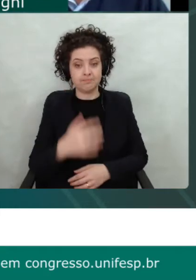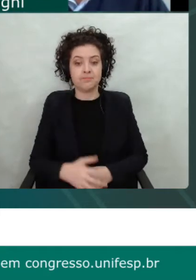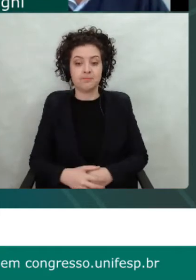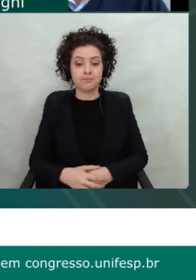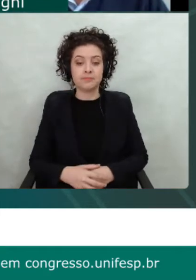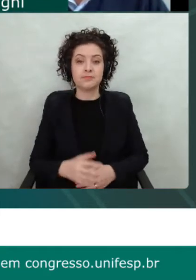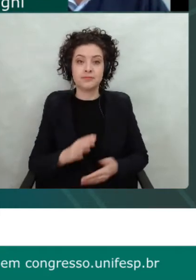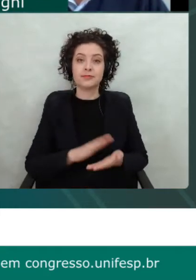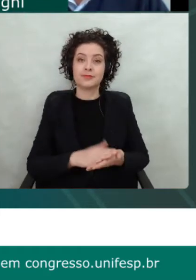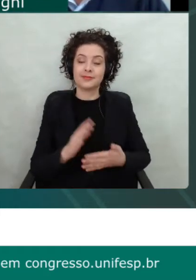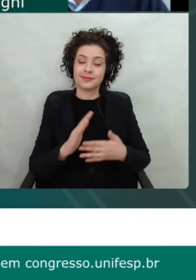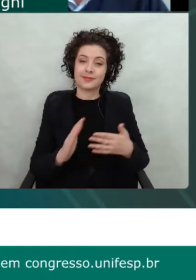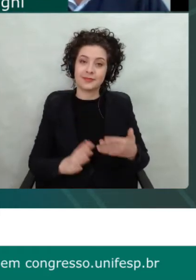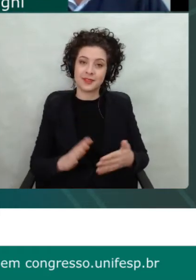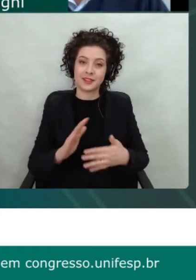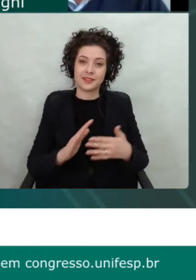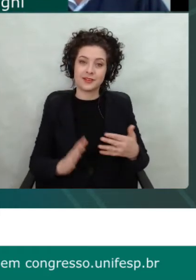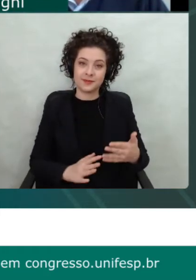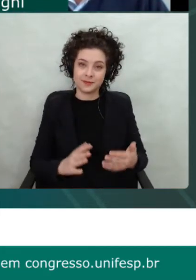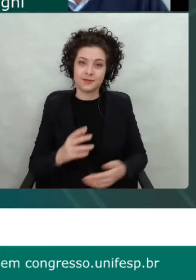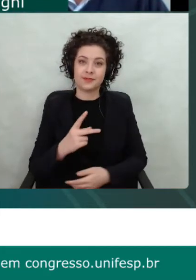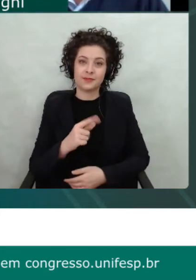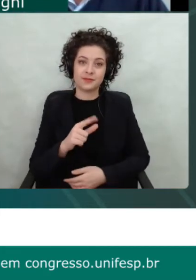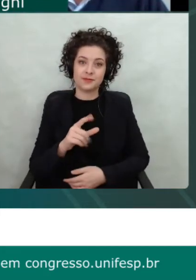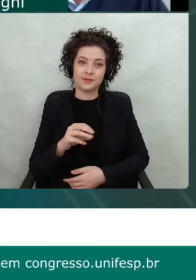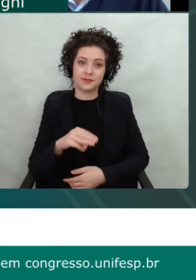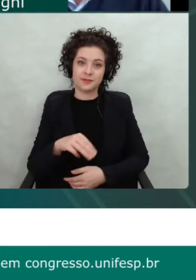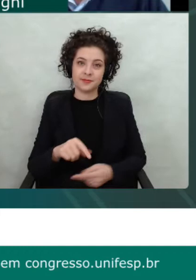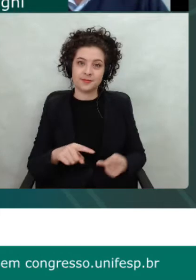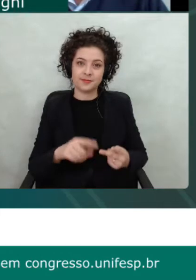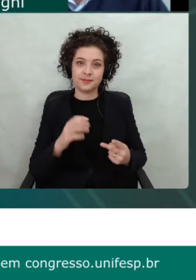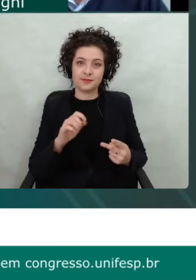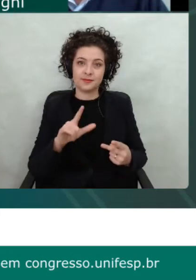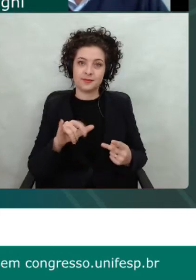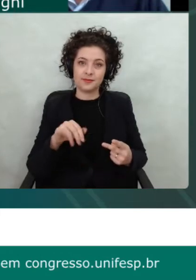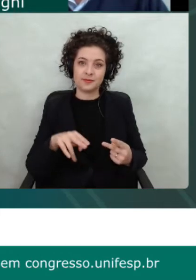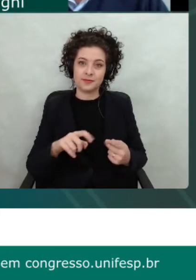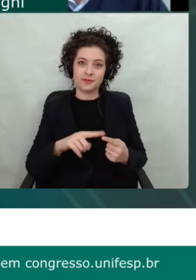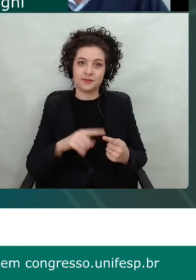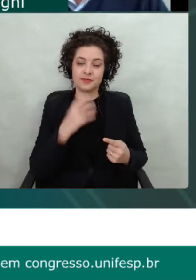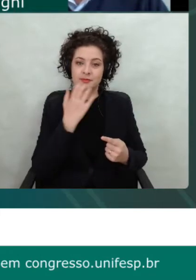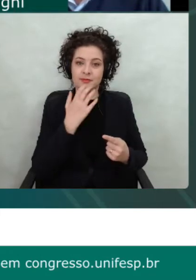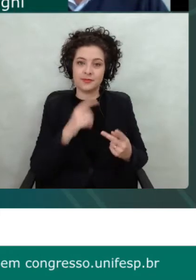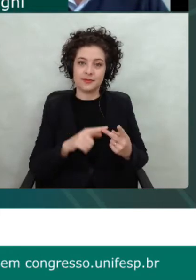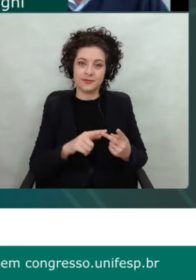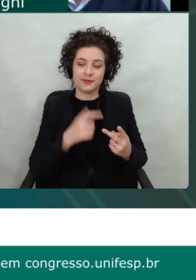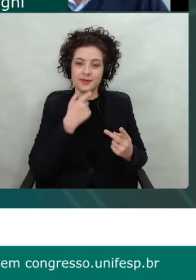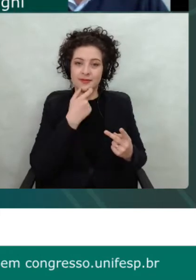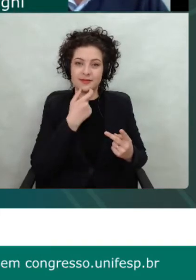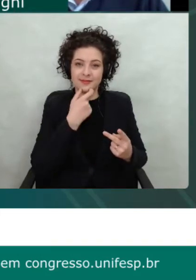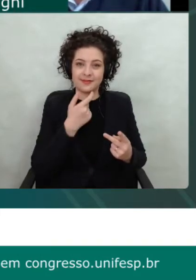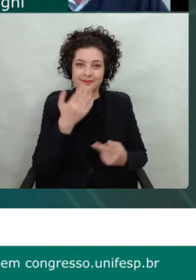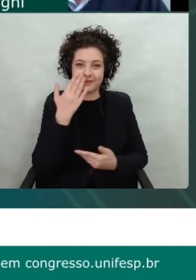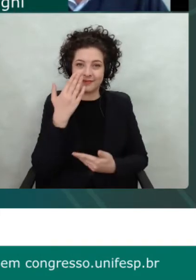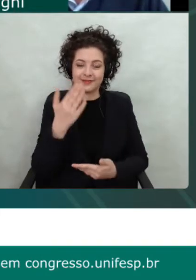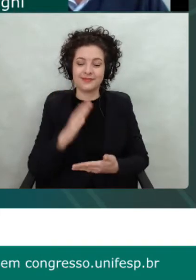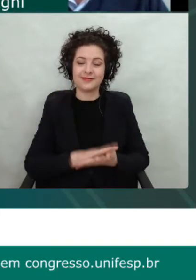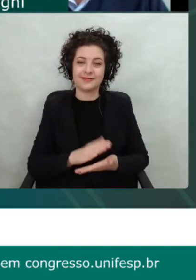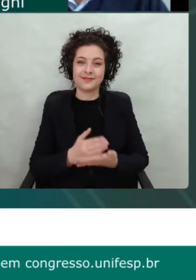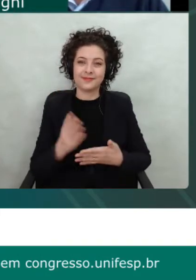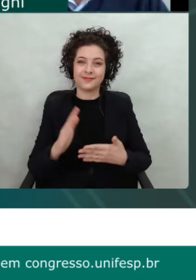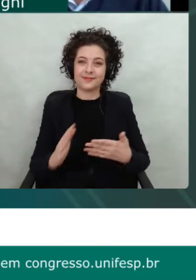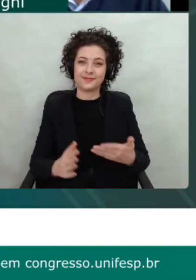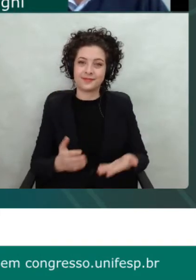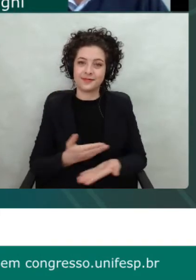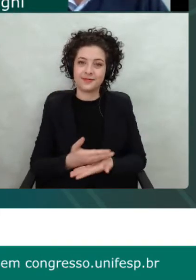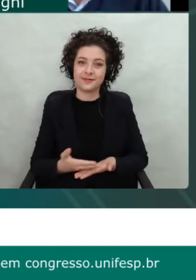de Libras, né? A Paloma e a Elaine estarão aqui interpretando Libras para nós. Muito obrigado. Eu queria começar pedindo